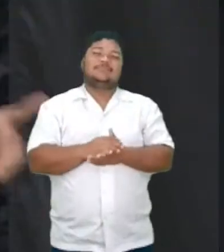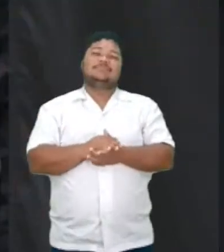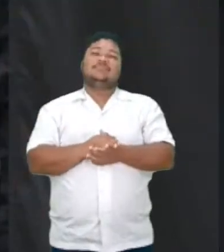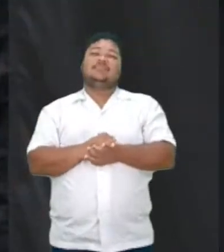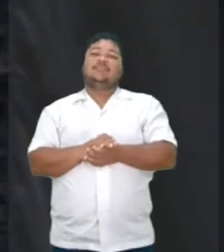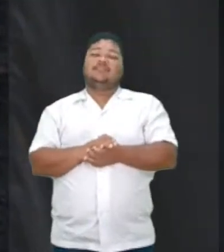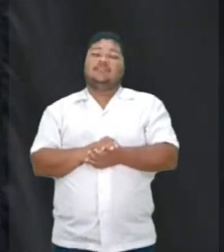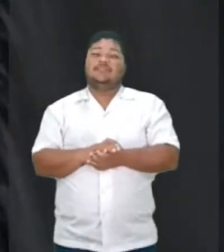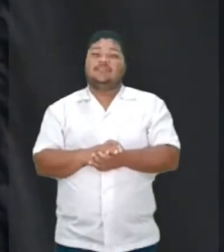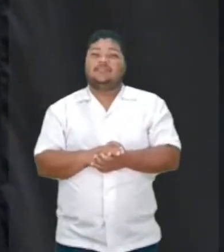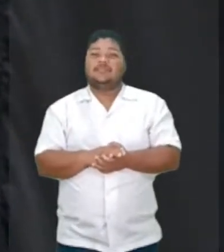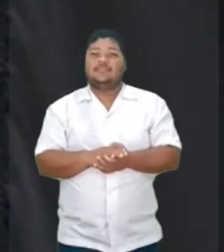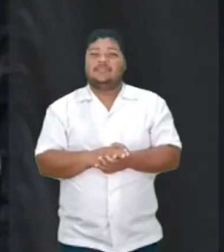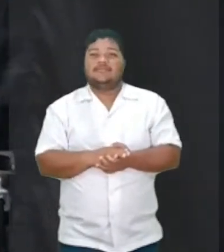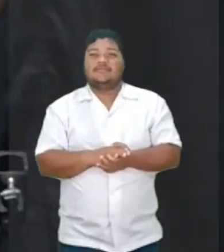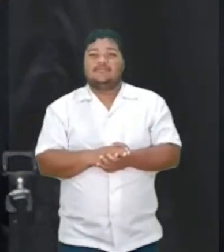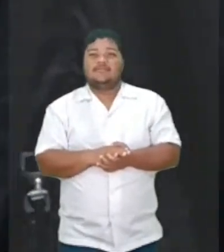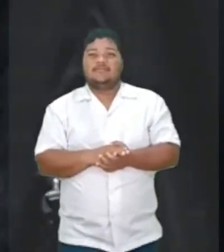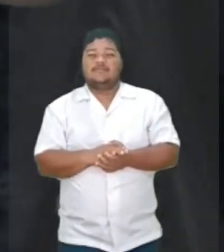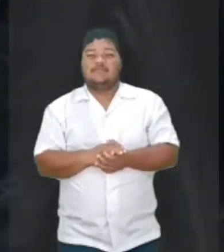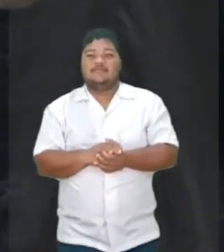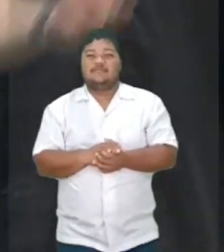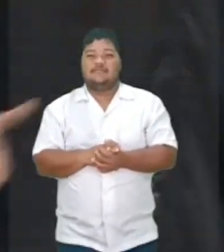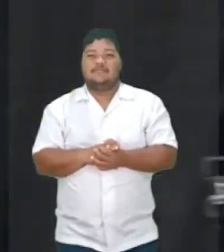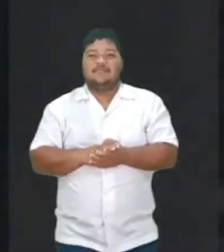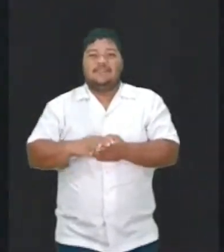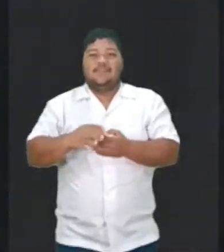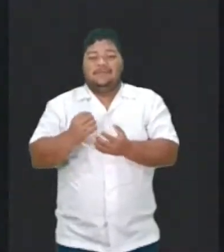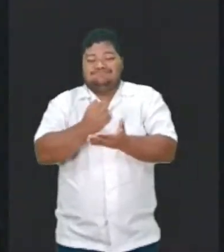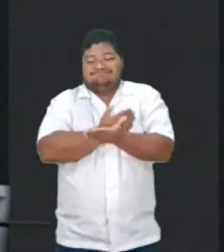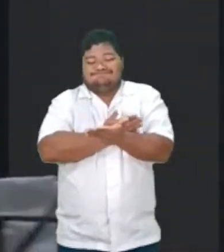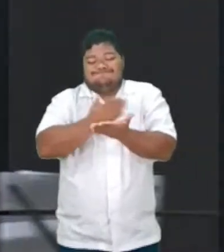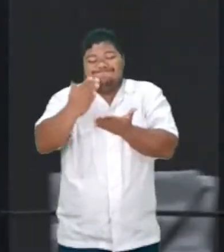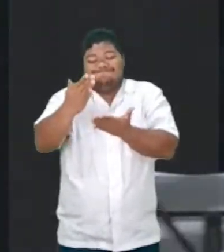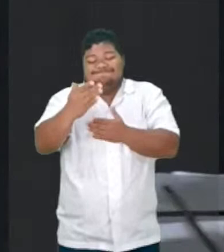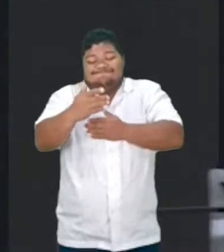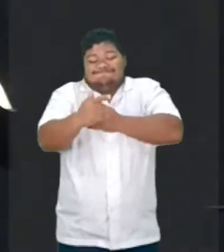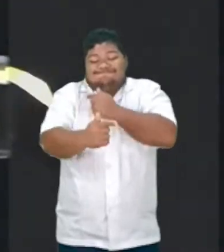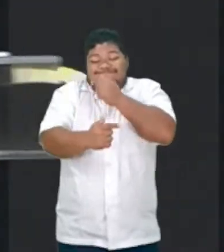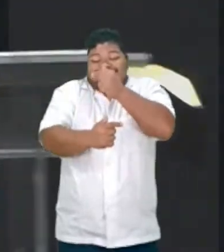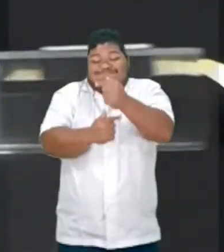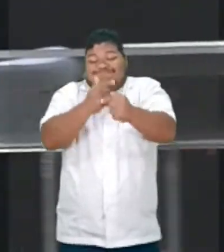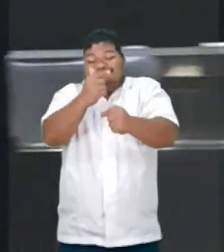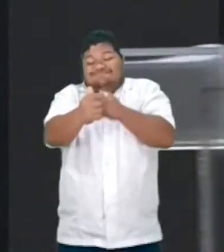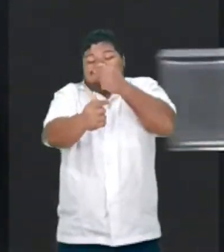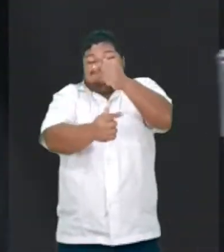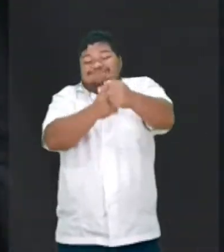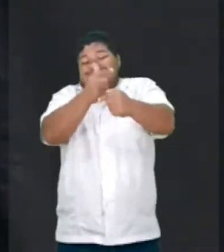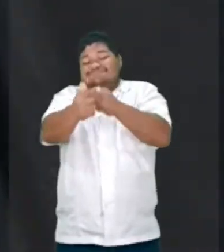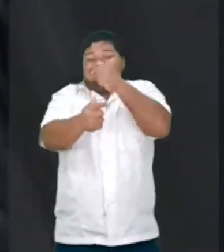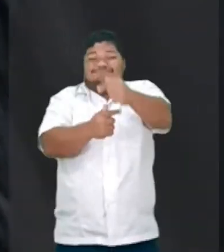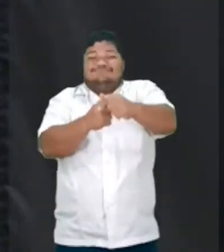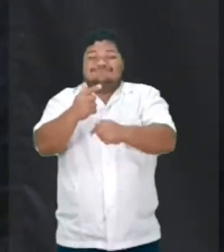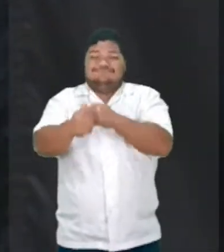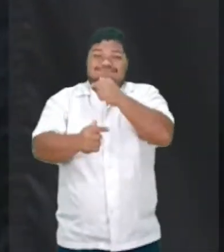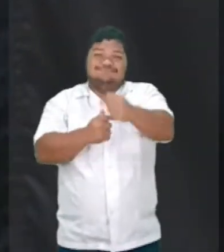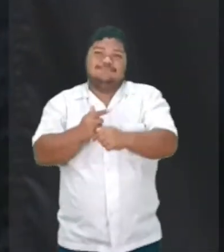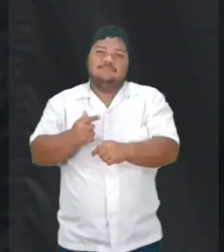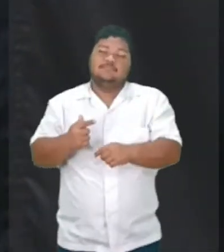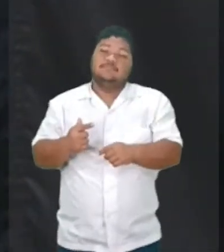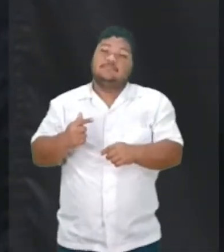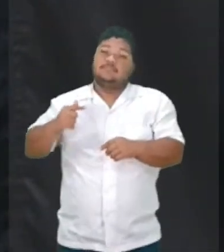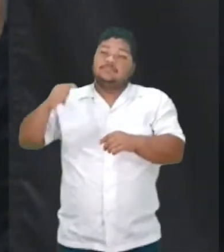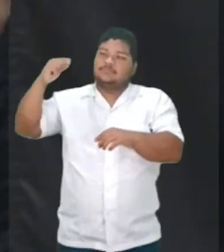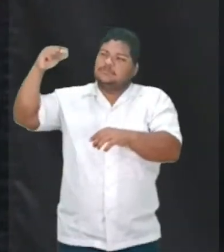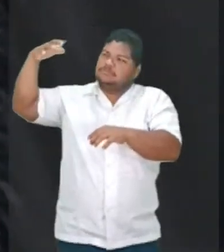anos foi tendo o processo de formação do universo. E o satélite COBE, ele pegou